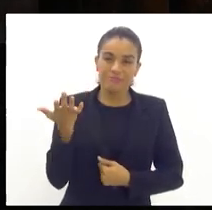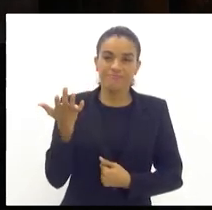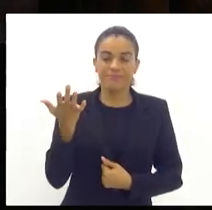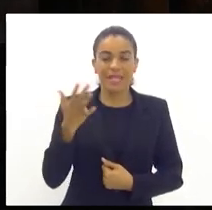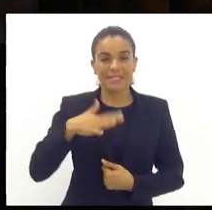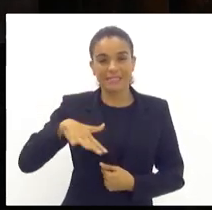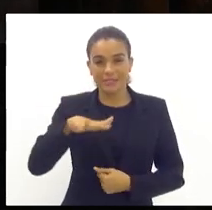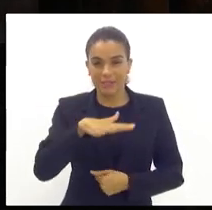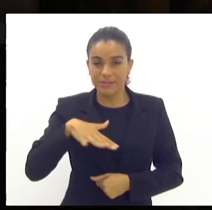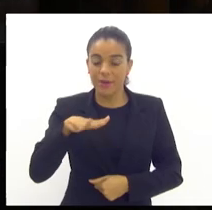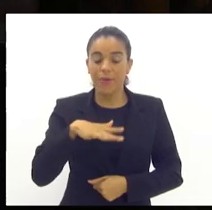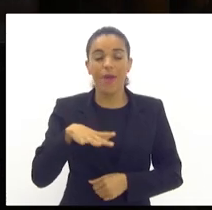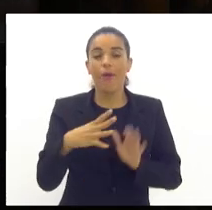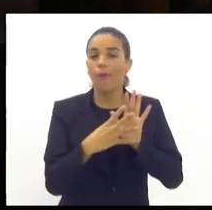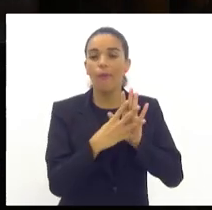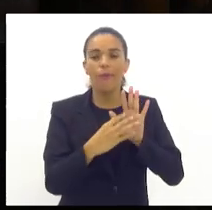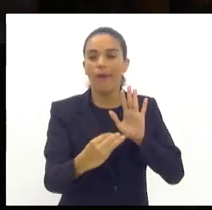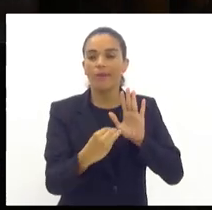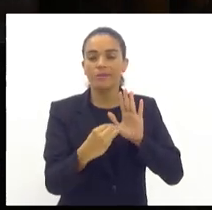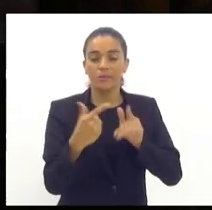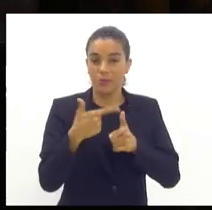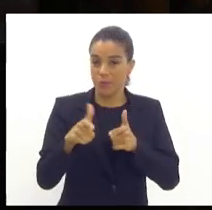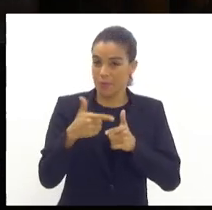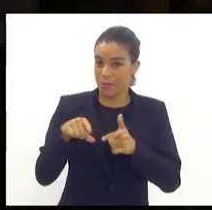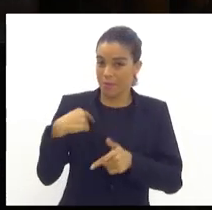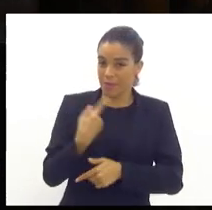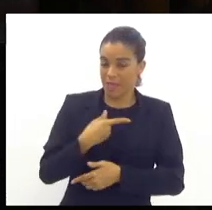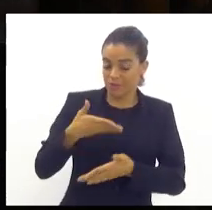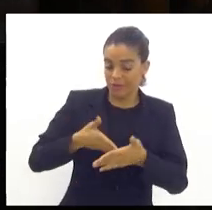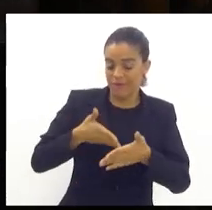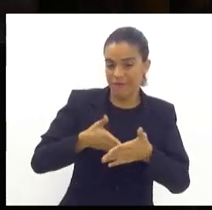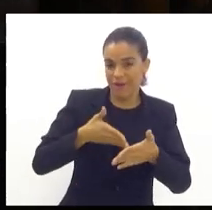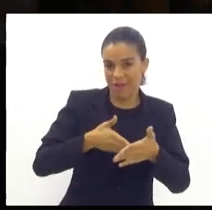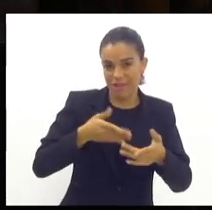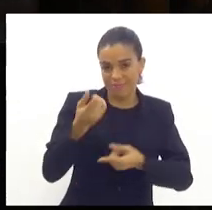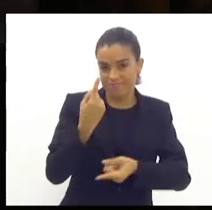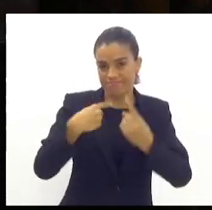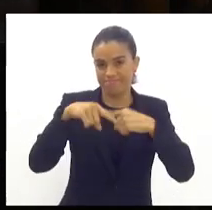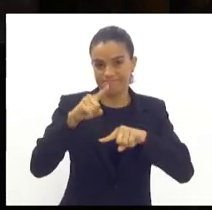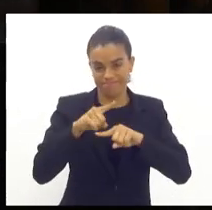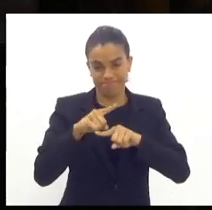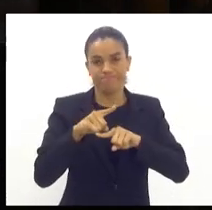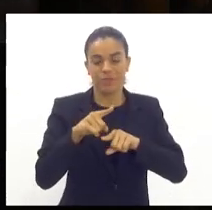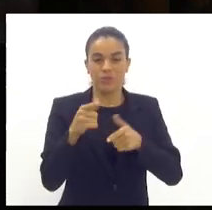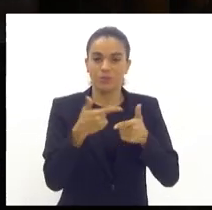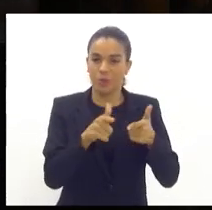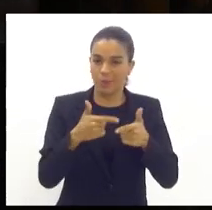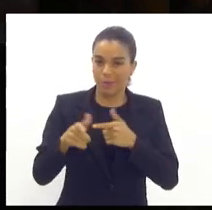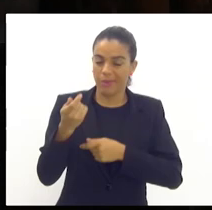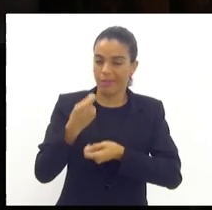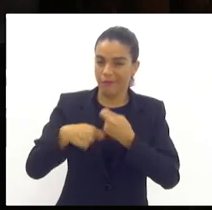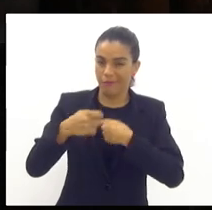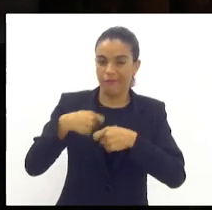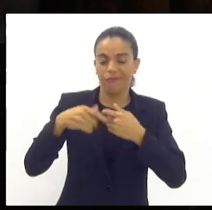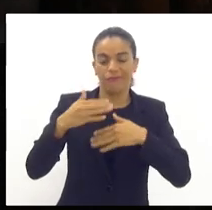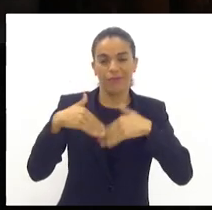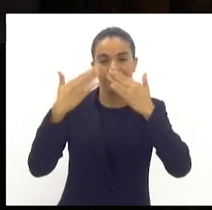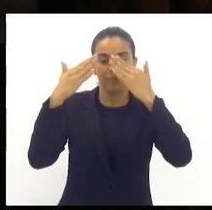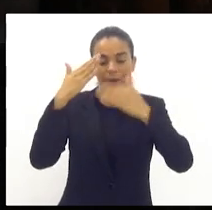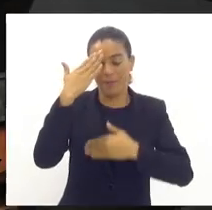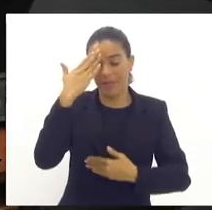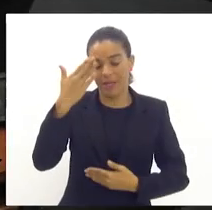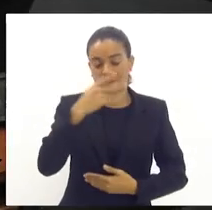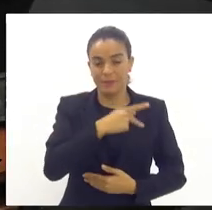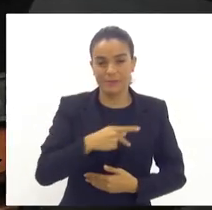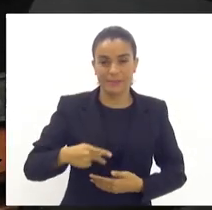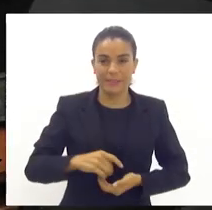essa questão é um exemplo do problema que a gente enfrenta para superar os nossos gargalos para o desenvolvimento econômico no país. Obrigado,